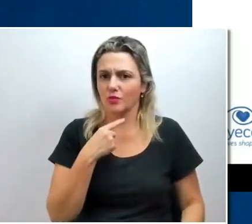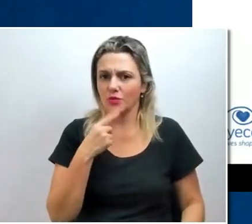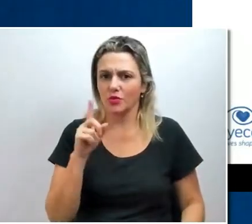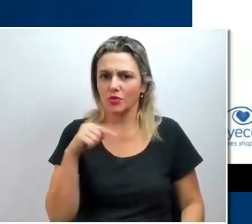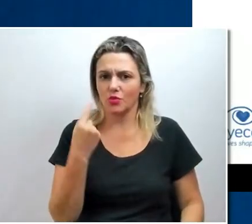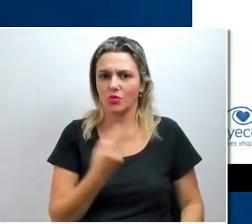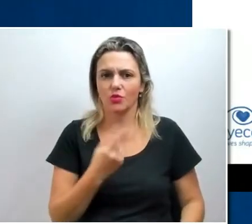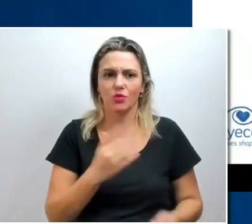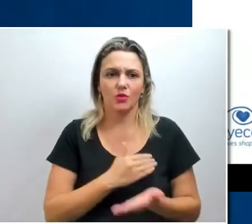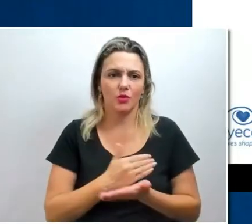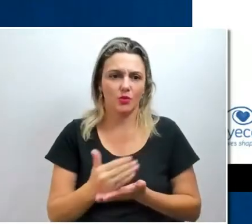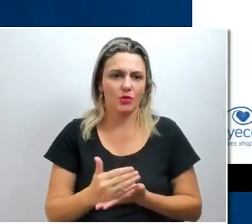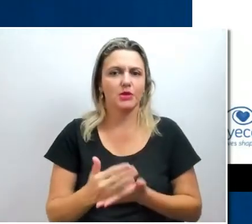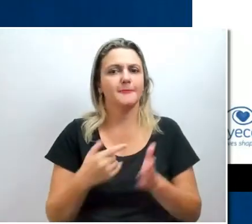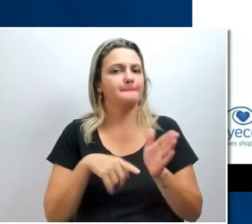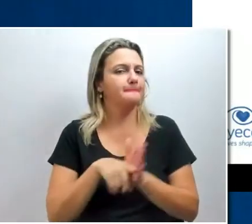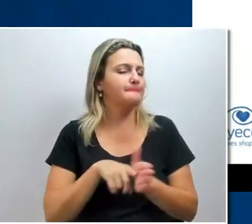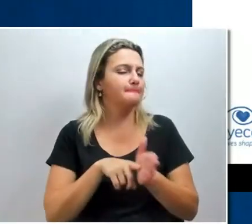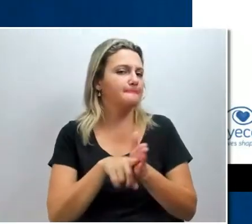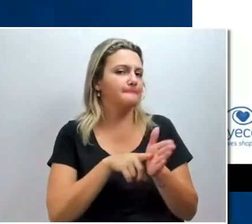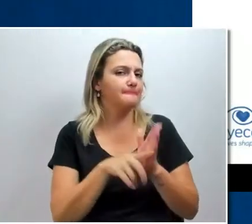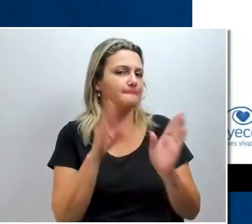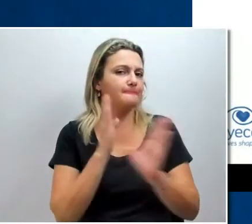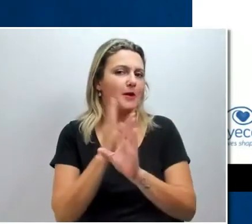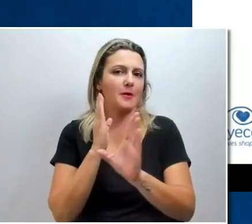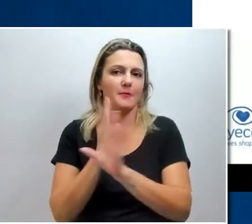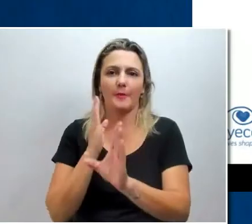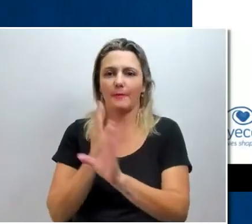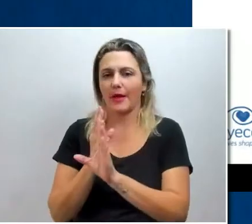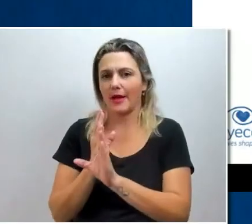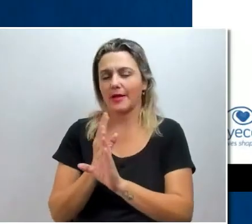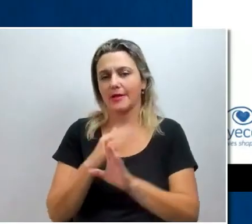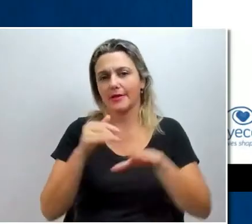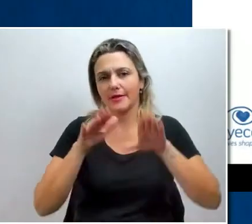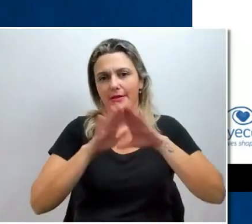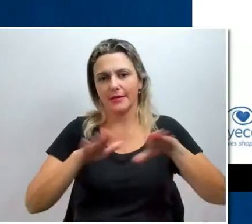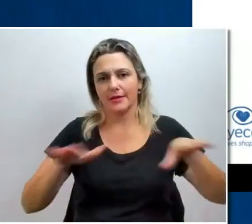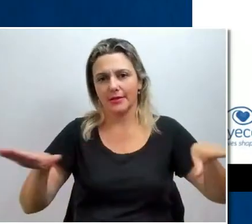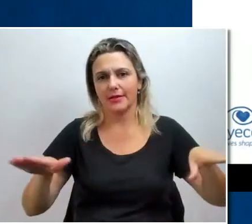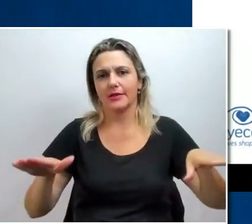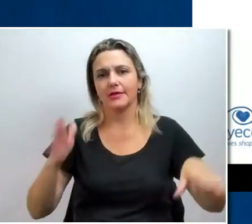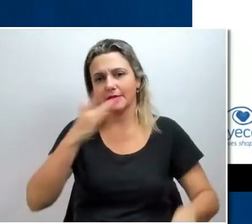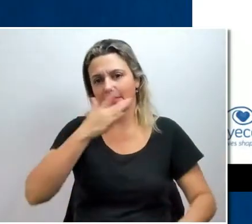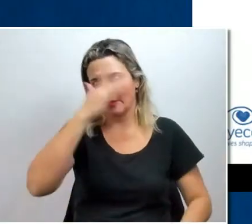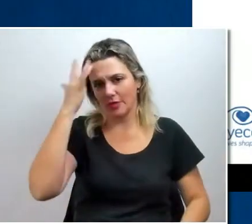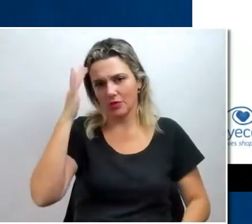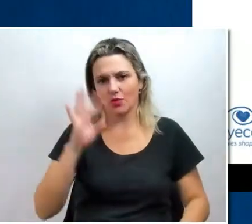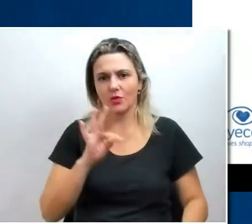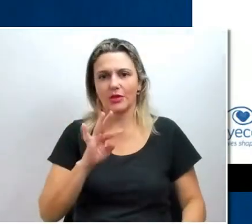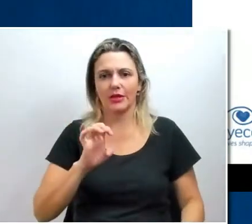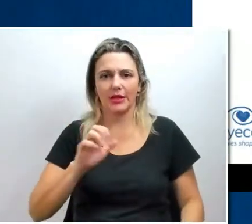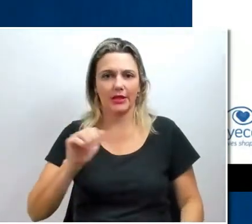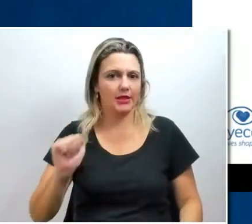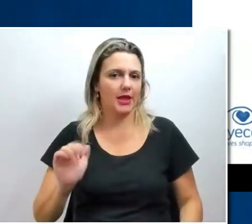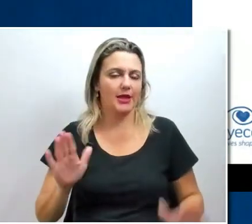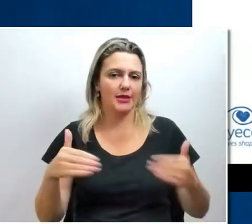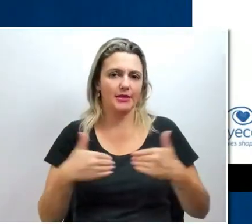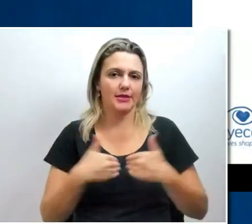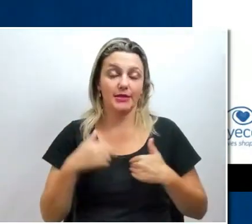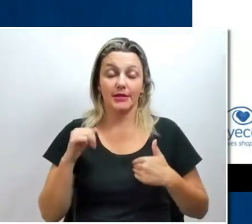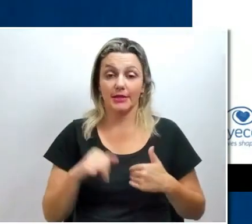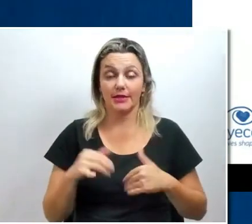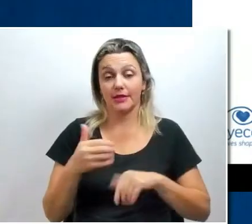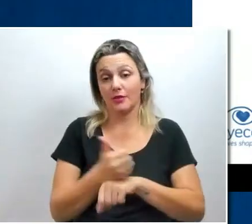a diagnosticar, né, crianças e pessoas em transtorno do espectro do autismo se nós não temos capacitais formados